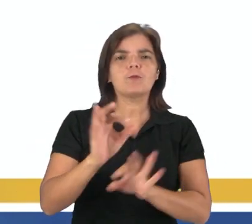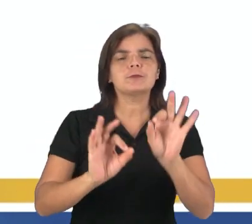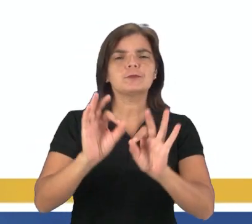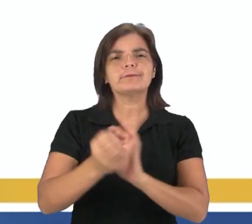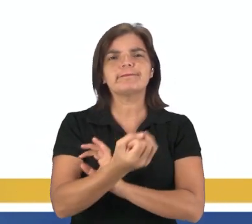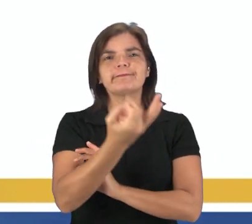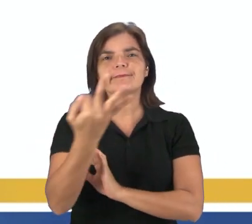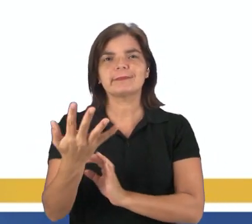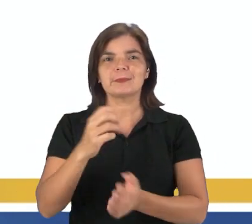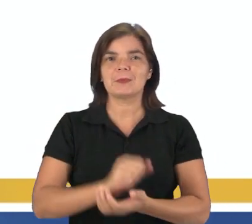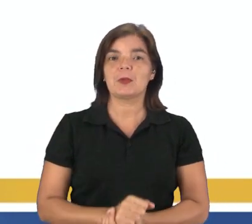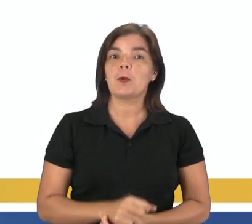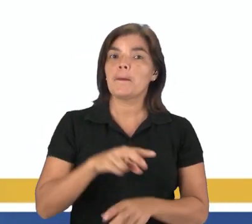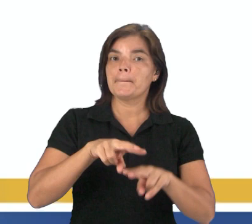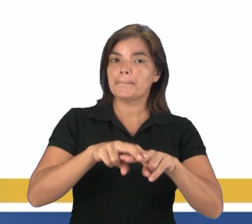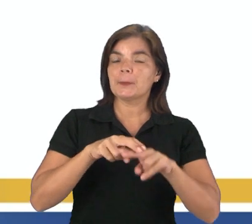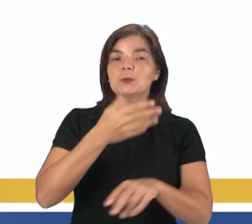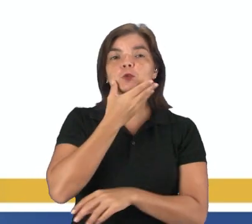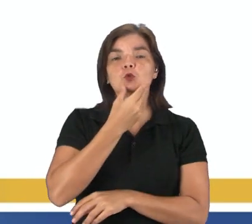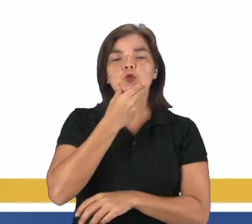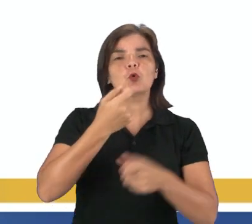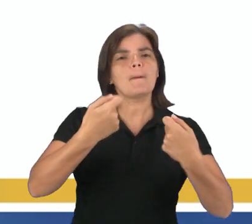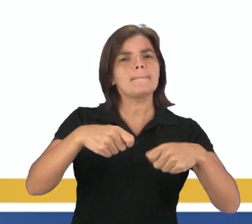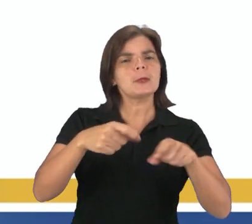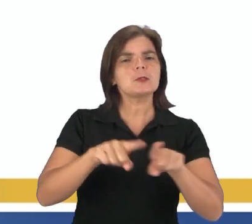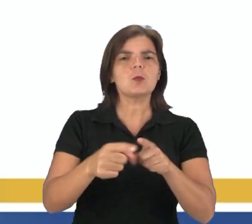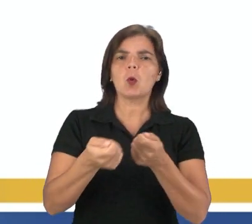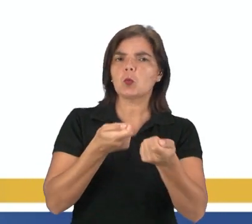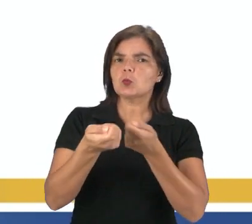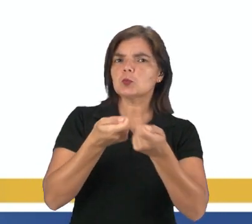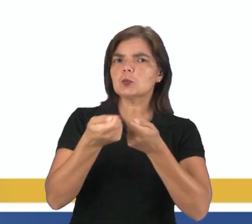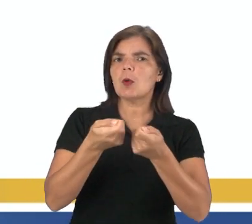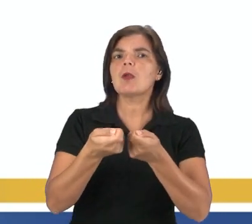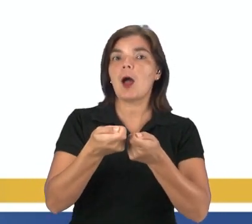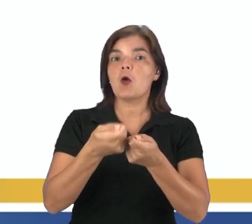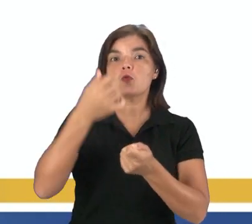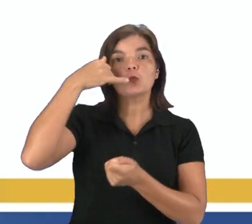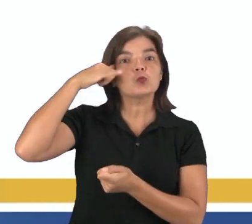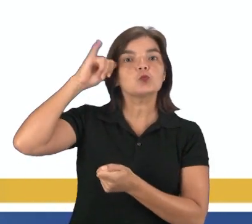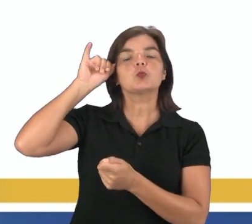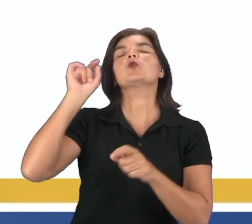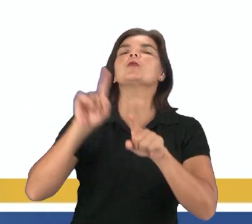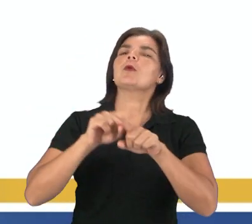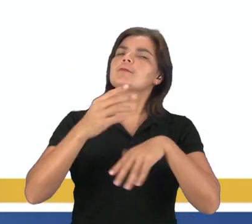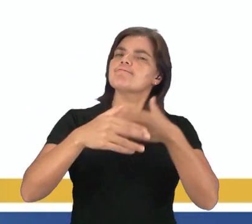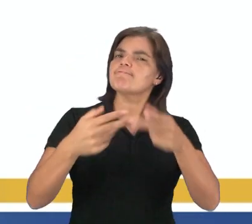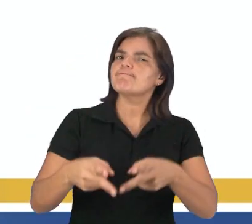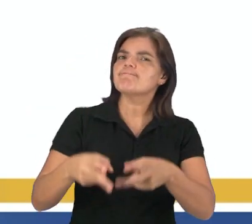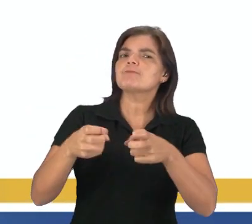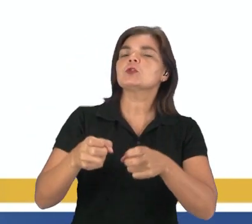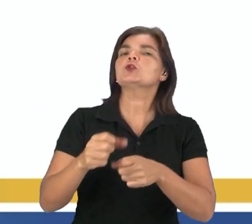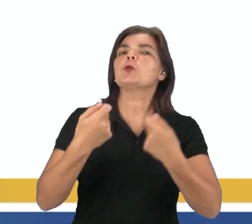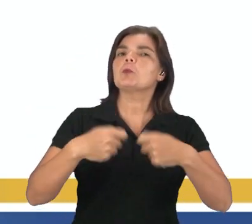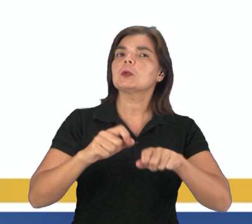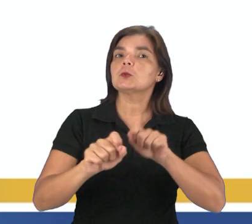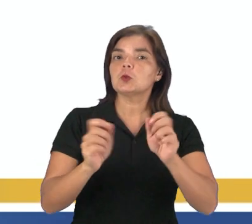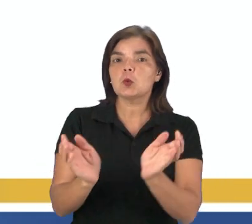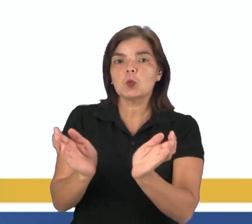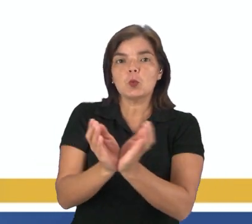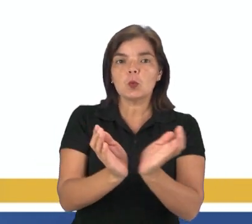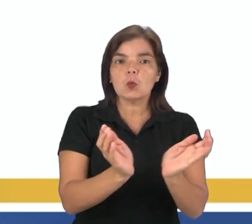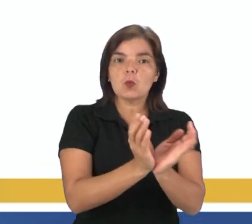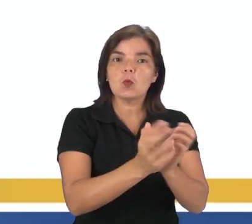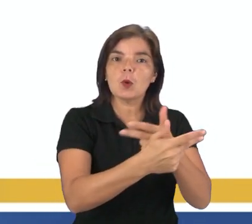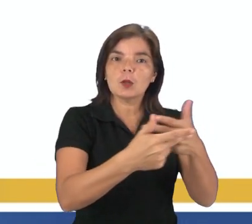de contagem, pois os homens precisavam controlar o seu rebanho. Com o tempo, foi percebendo-se a necessidade de agrupar